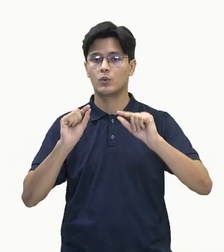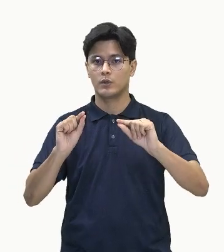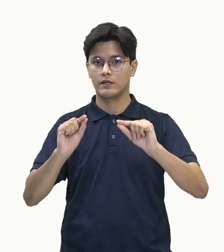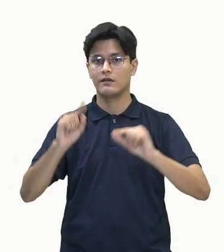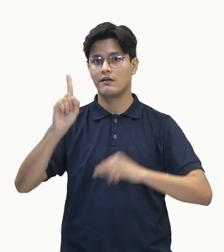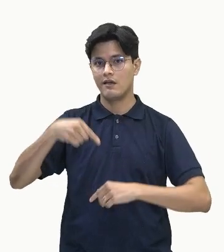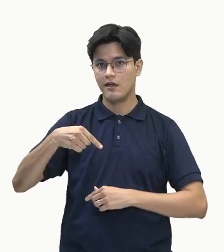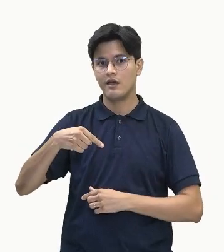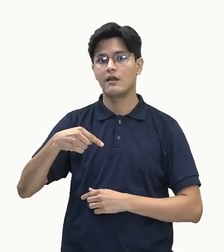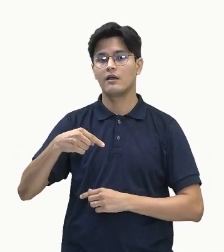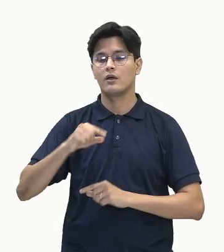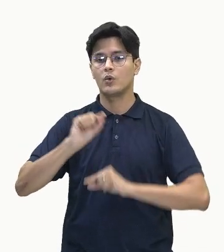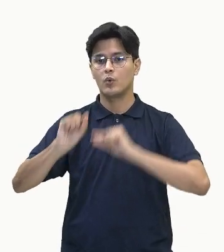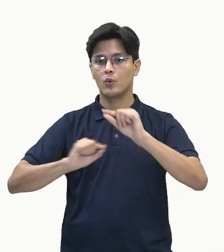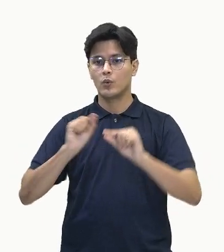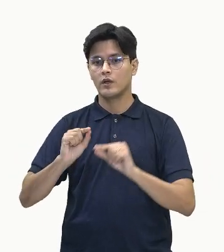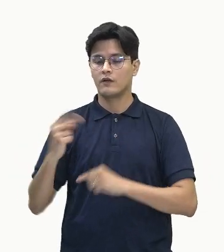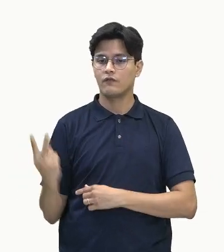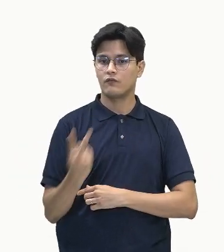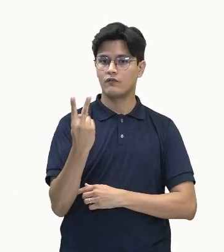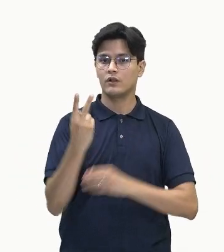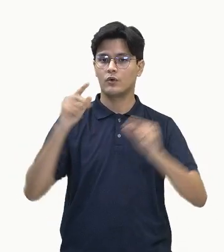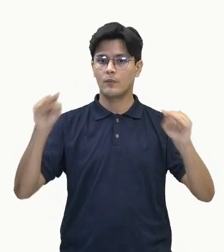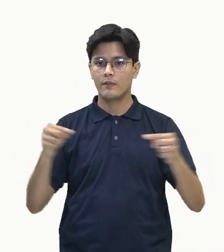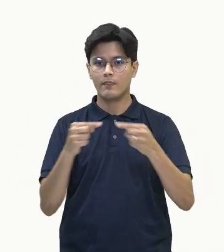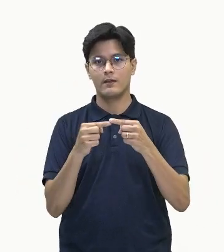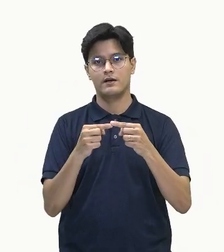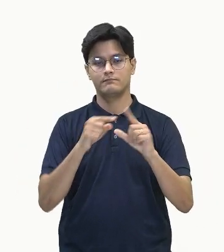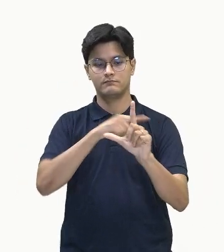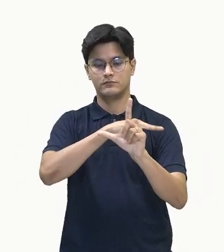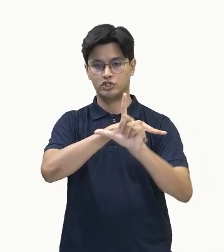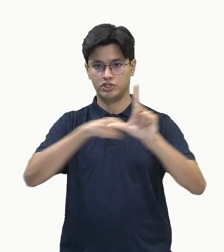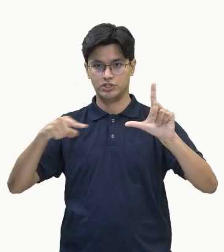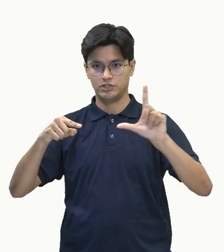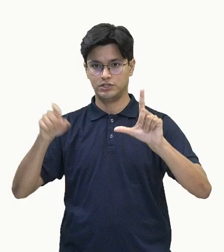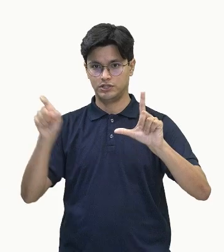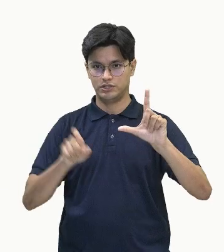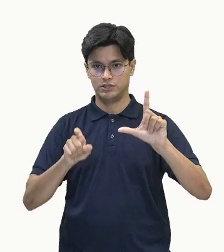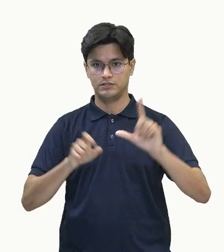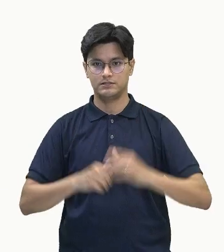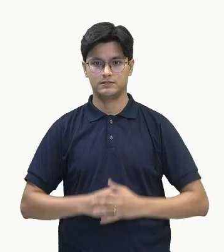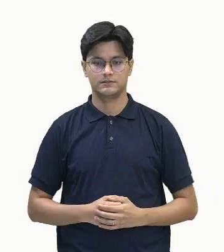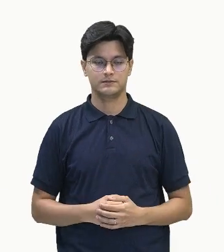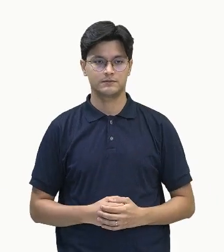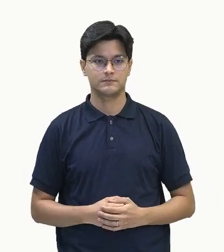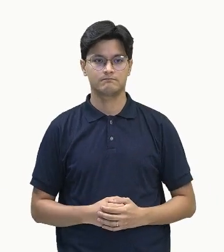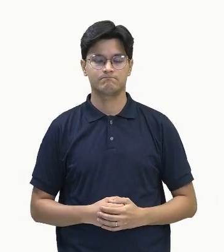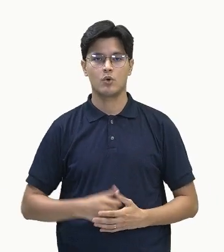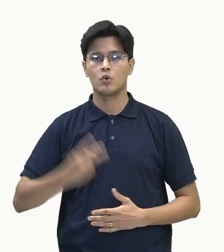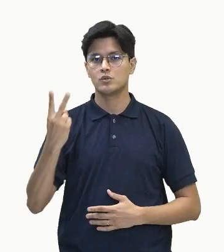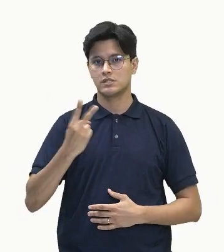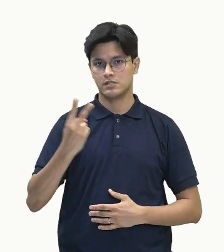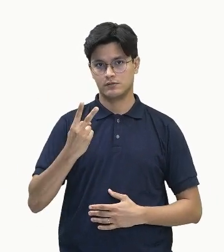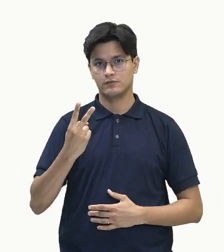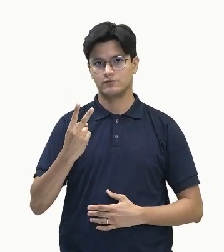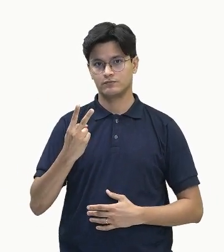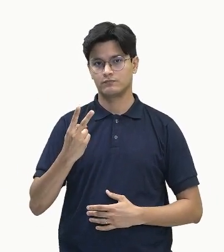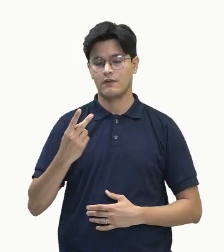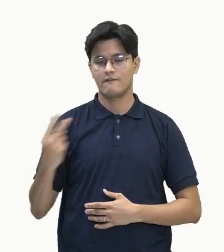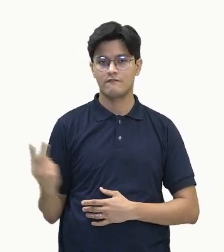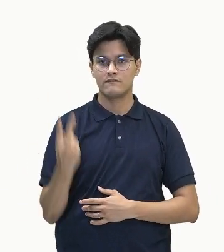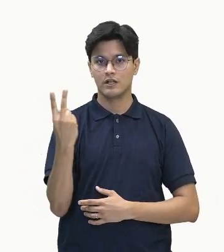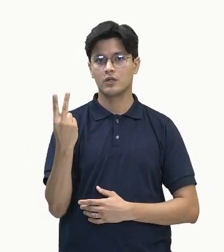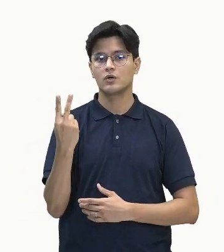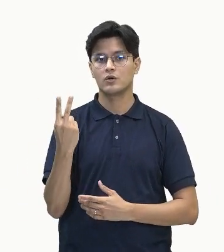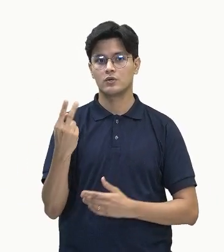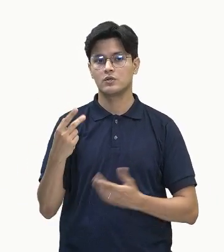que vai ser correspondente ao x. E o segundo valor sempre vai ser correspondente a